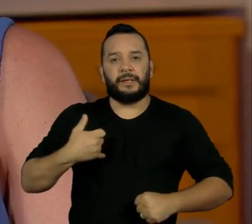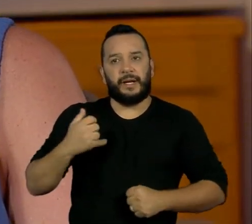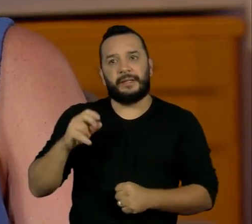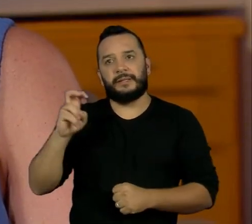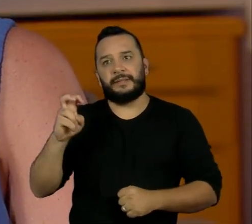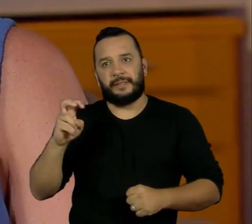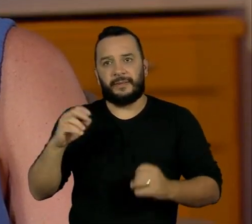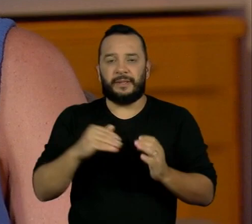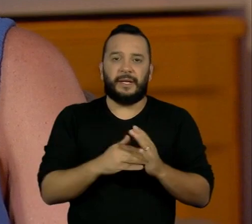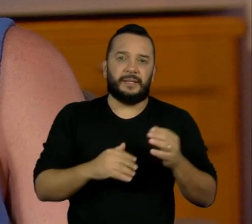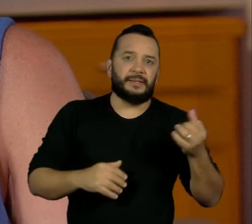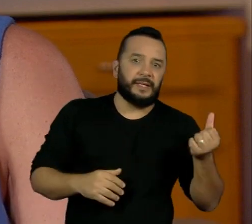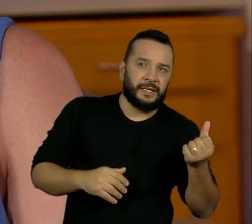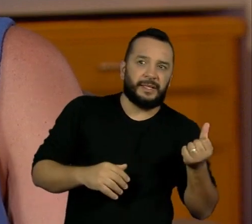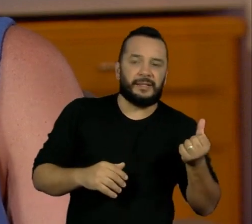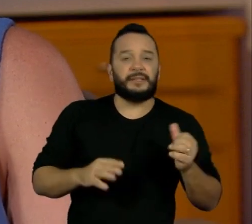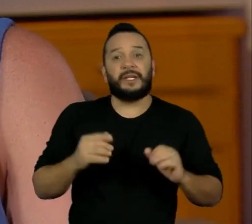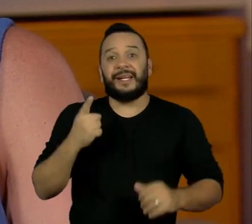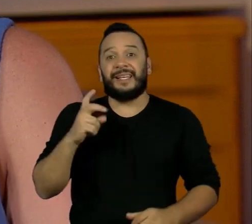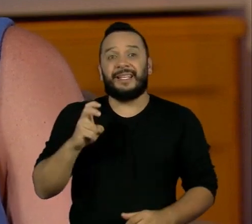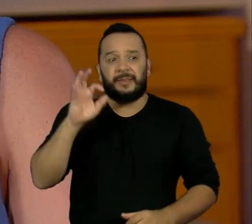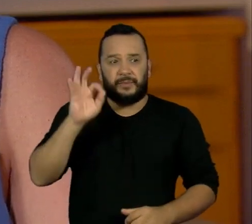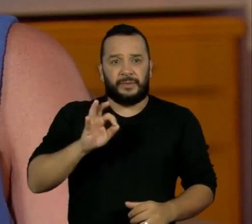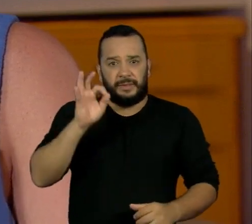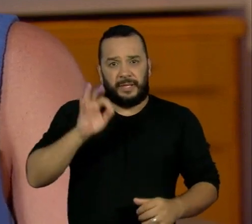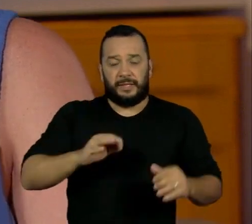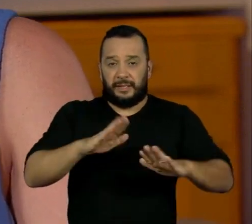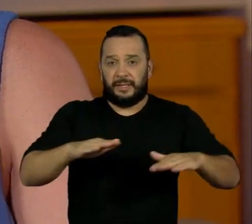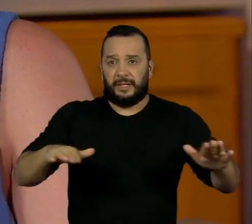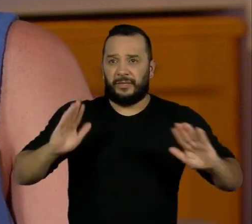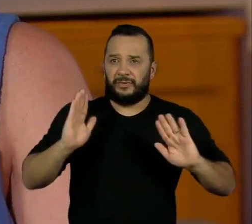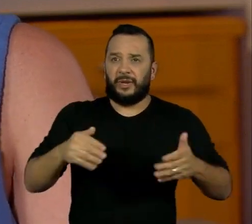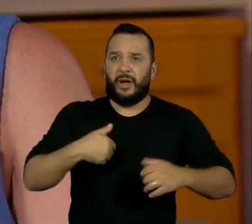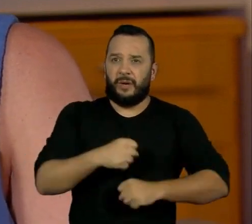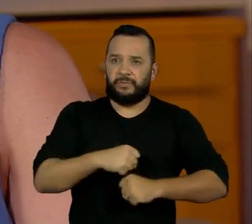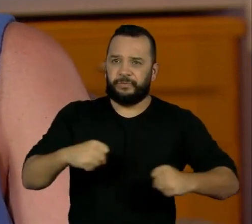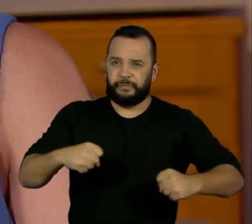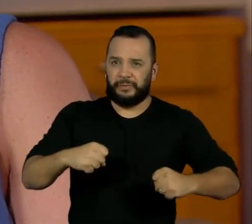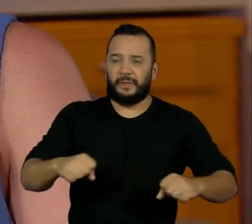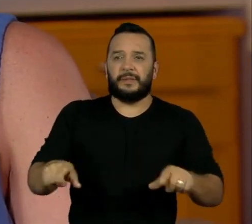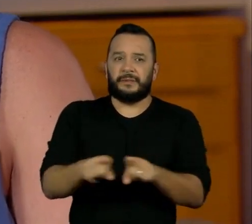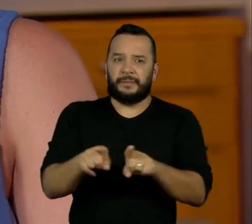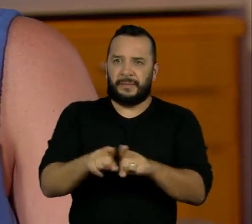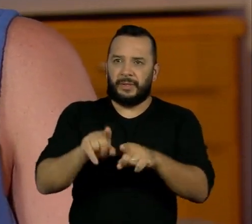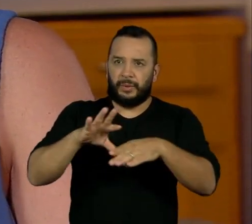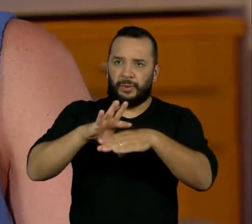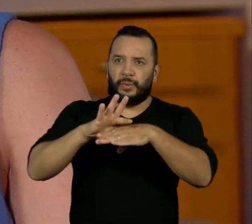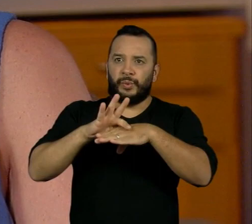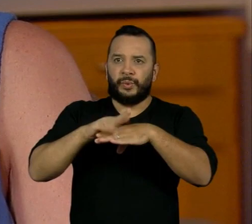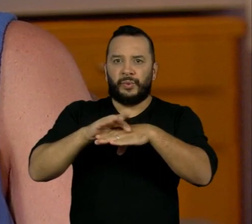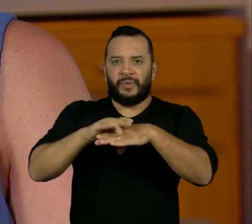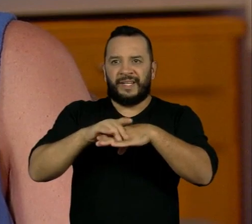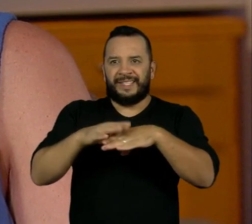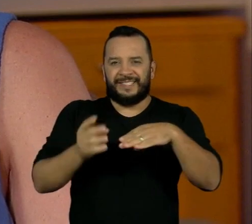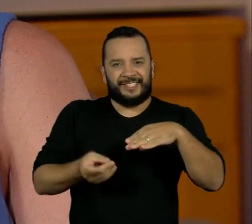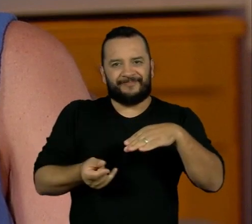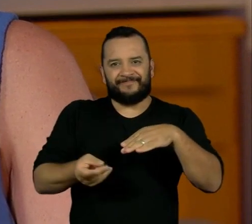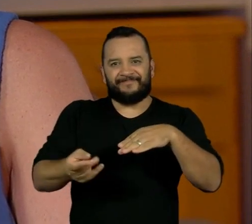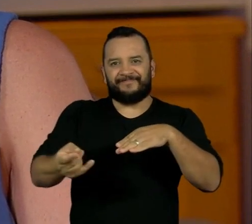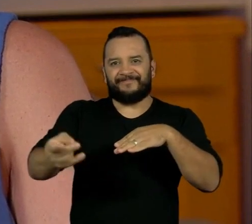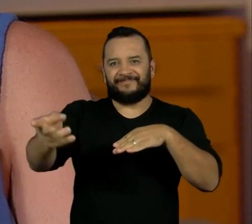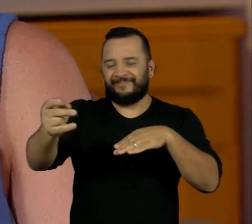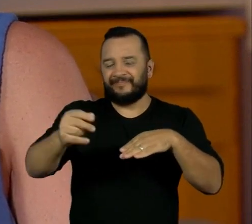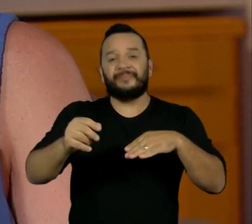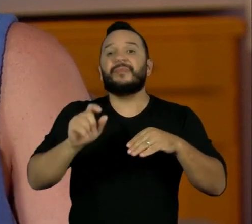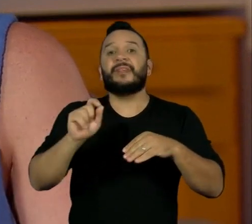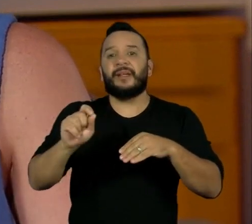15% das crianças brasileiras já estão nesse patamar, e as doenças crônicas não transmissíveis, que são as que mais matam no país,